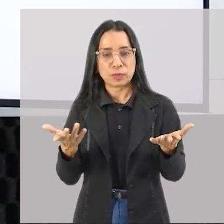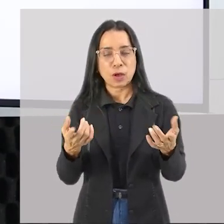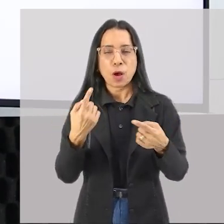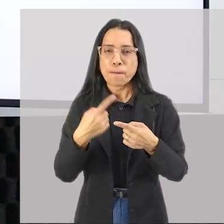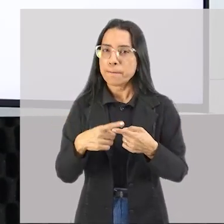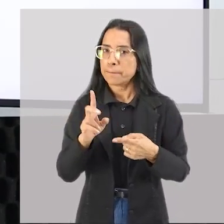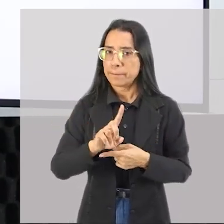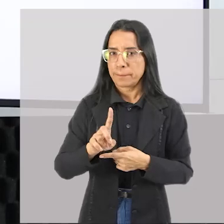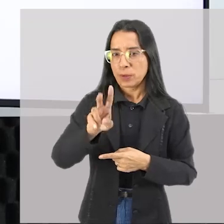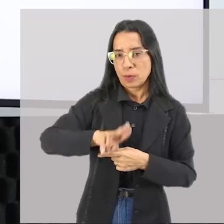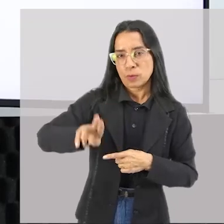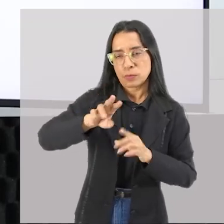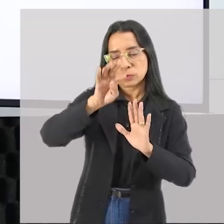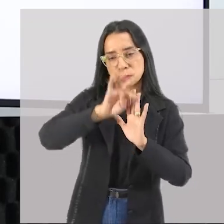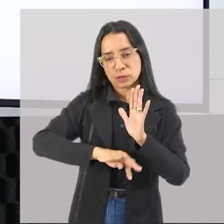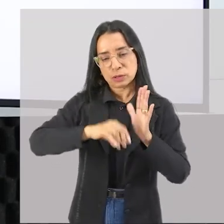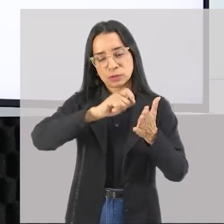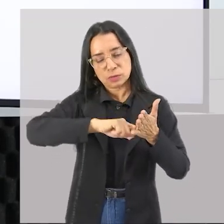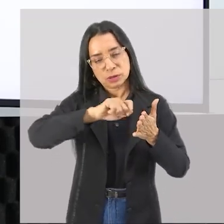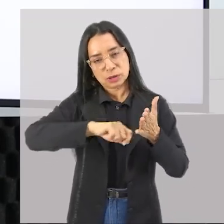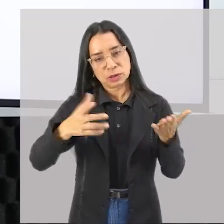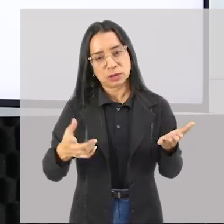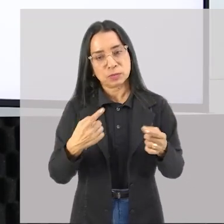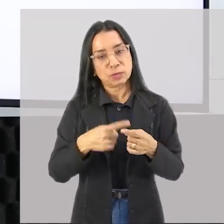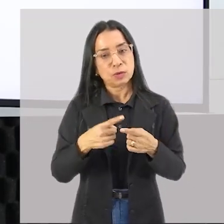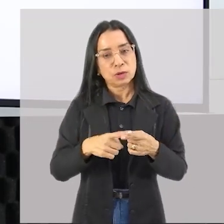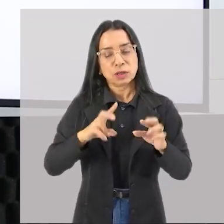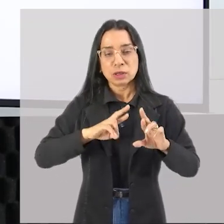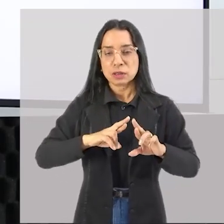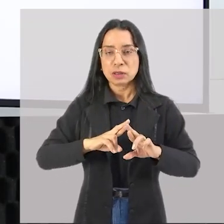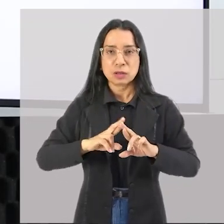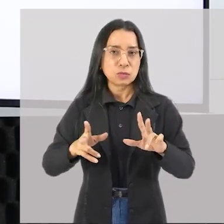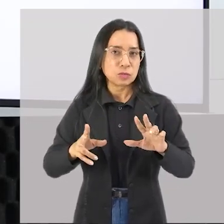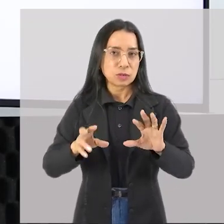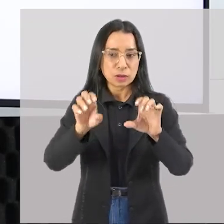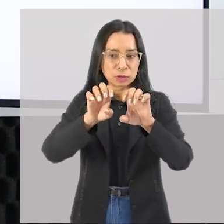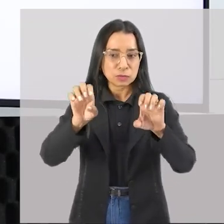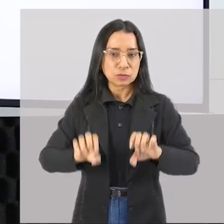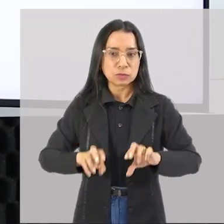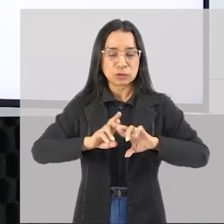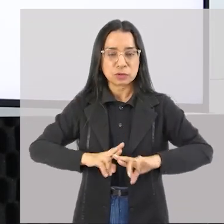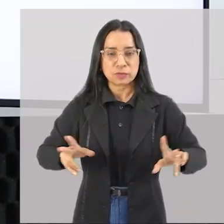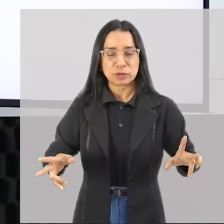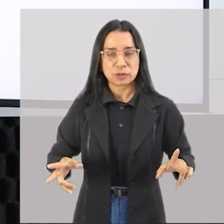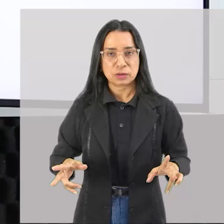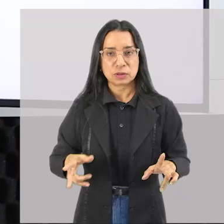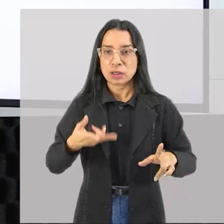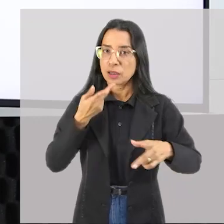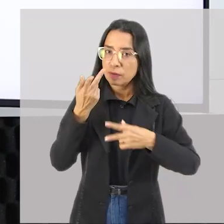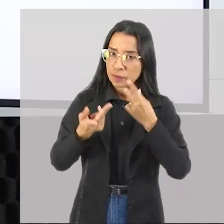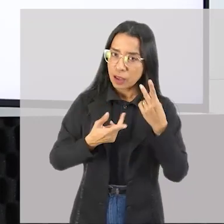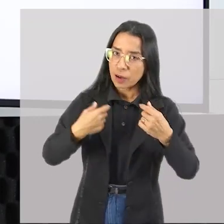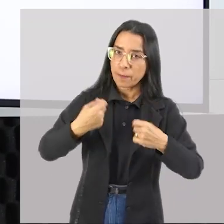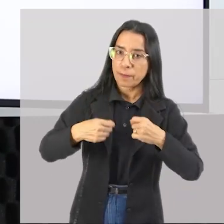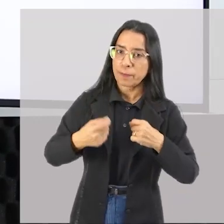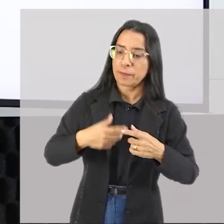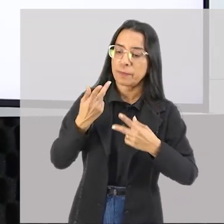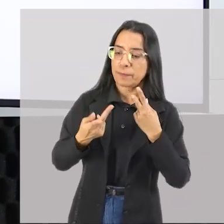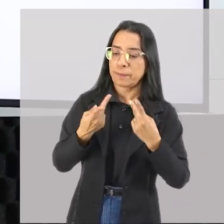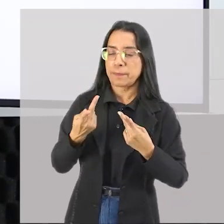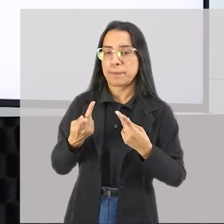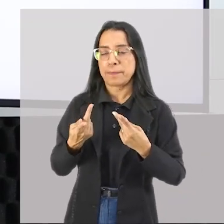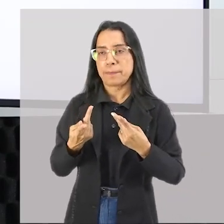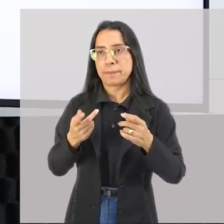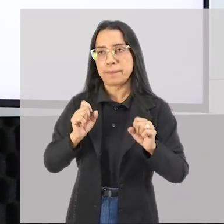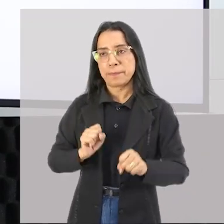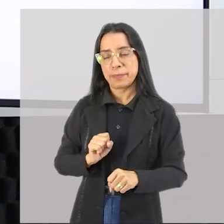escrito ele tem uma formalidade diferente. Na oralidade, às vezes você precisa fazer uma pausa. Você às vezes precisa parar e